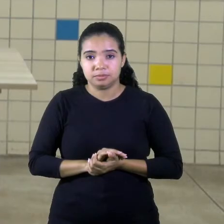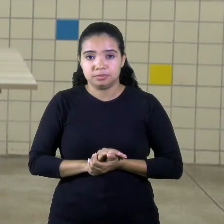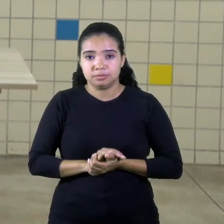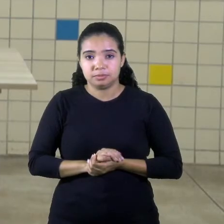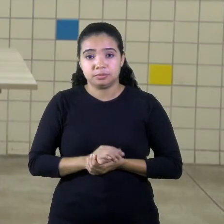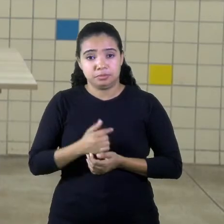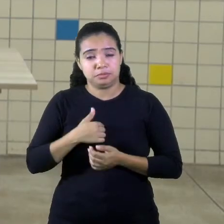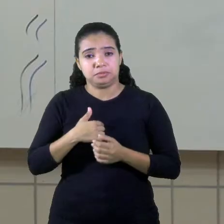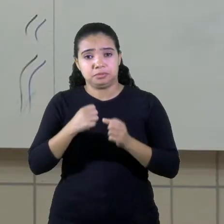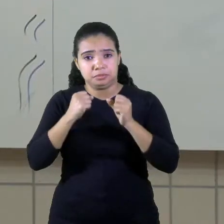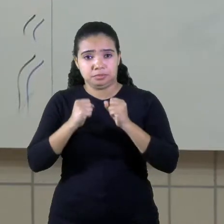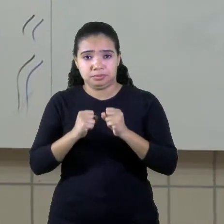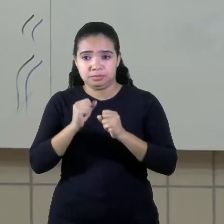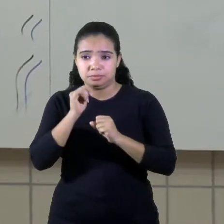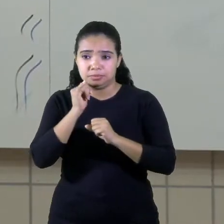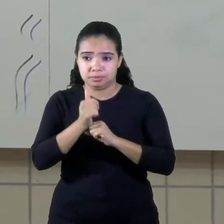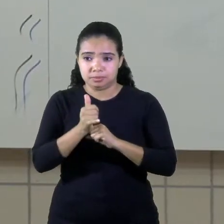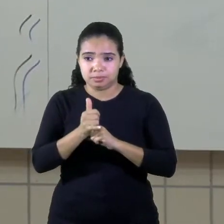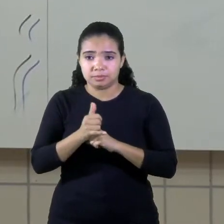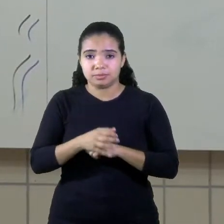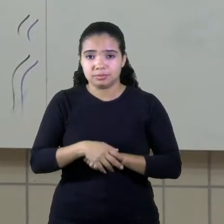Eu posso dizer